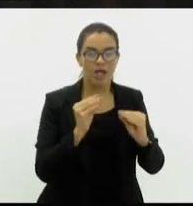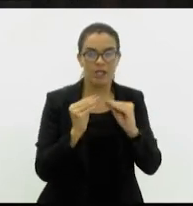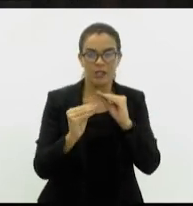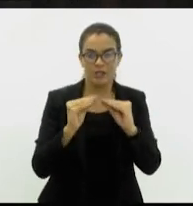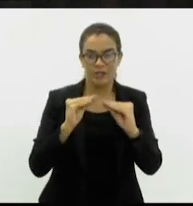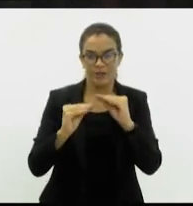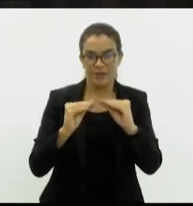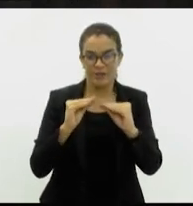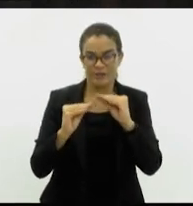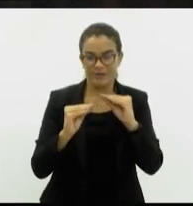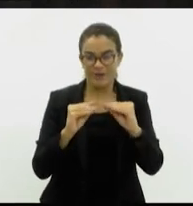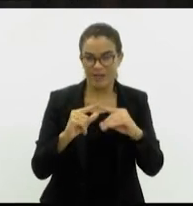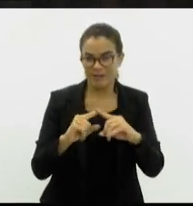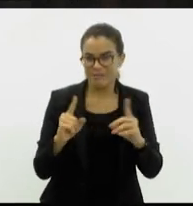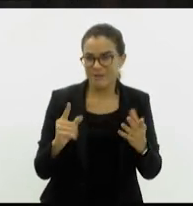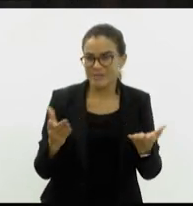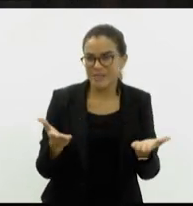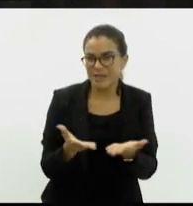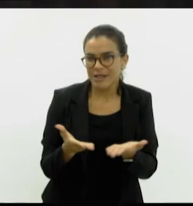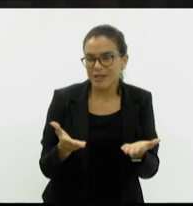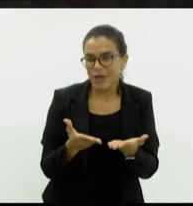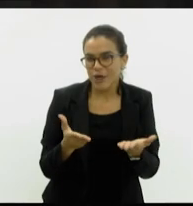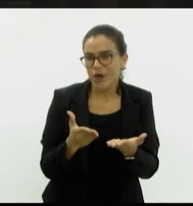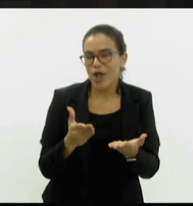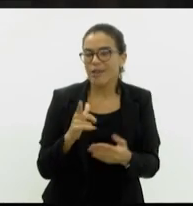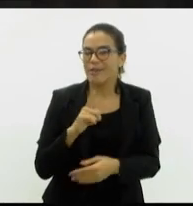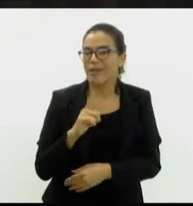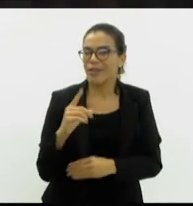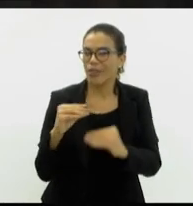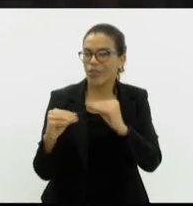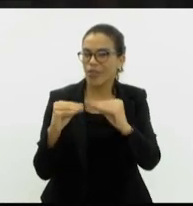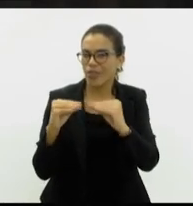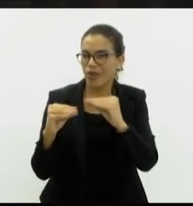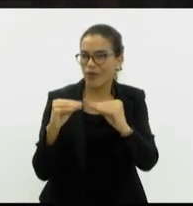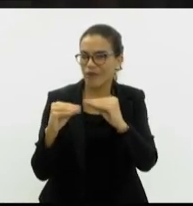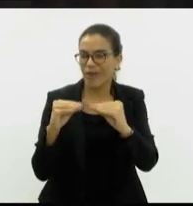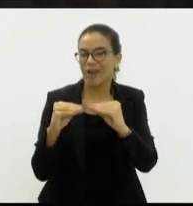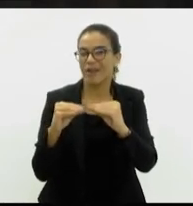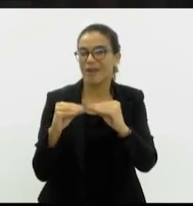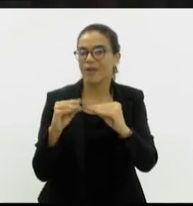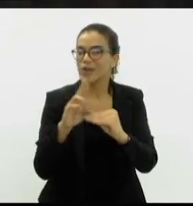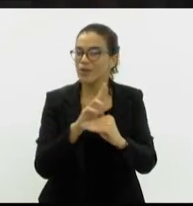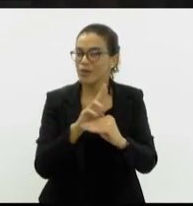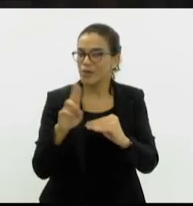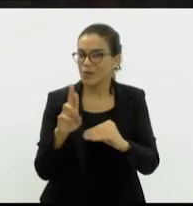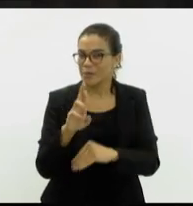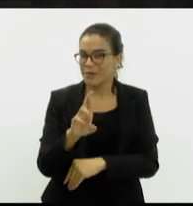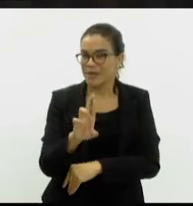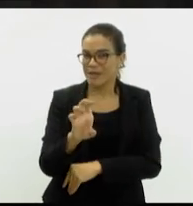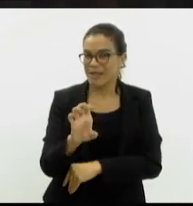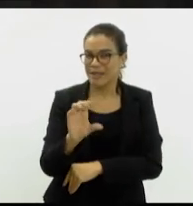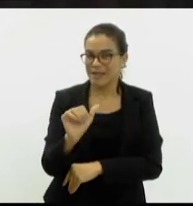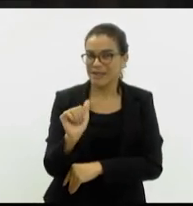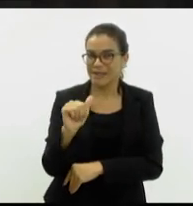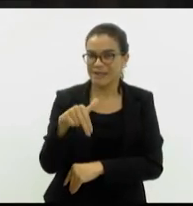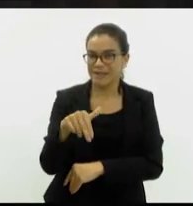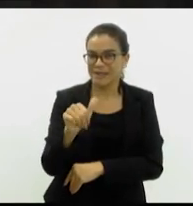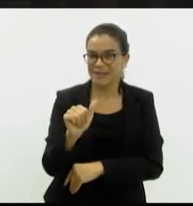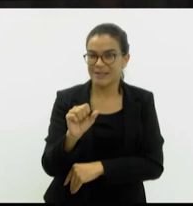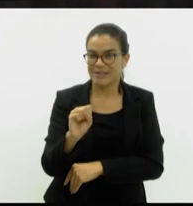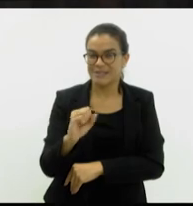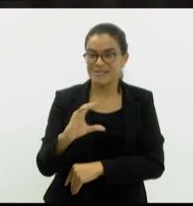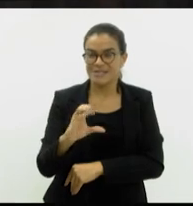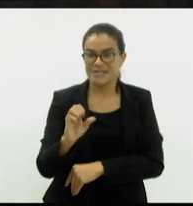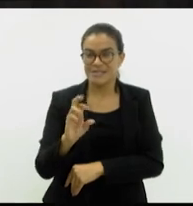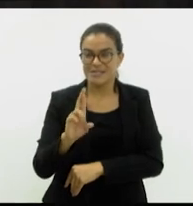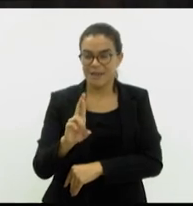mas tá passando uma novela na TV Globo chamado Renascer uma uma novela